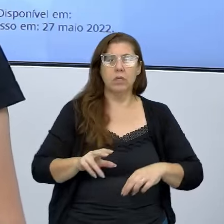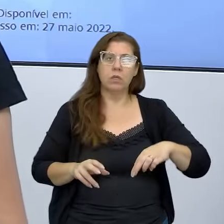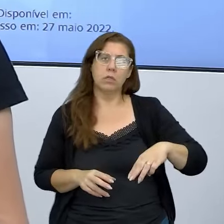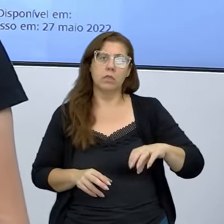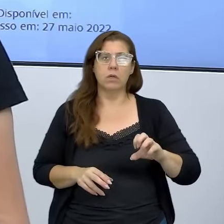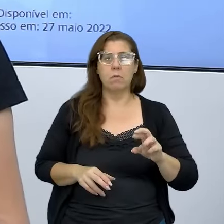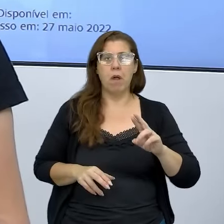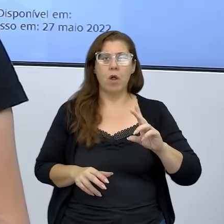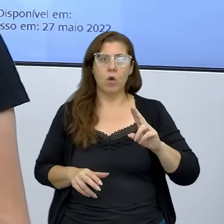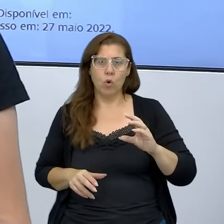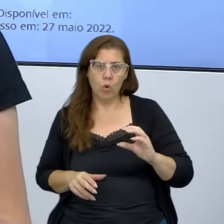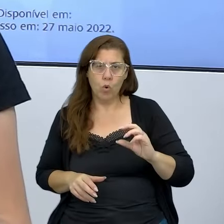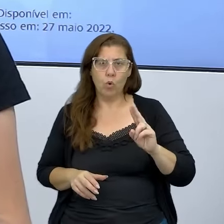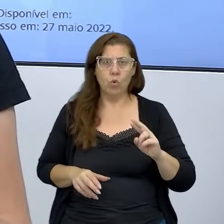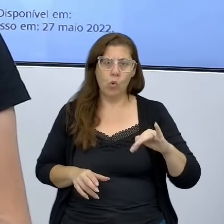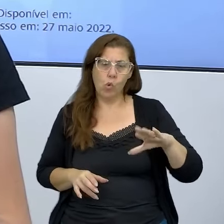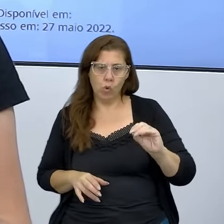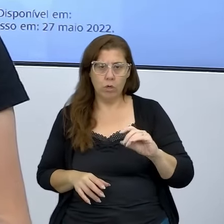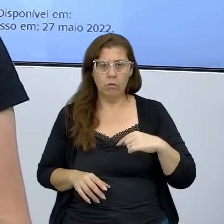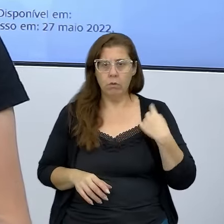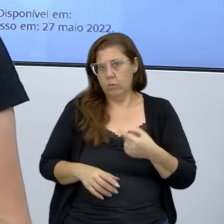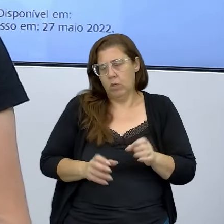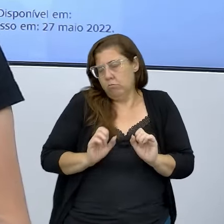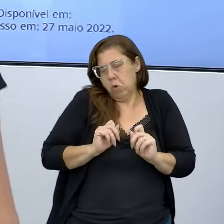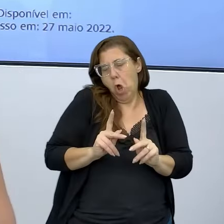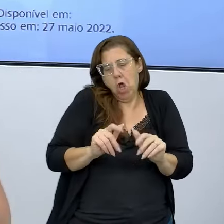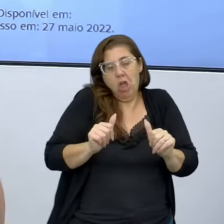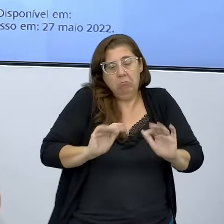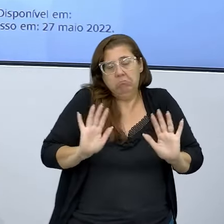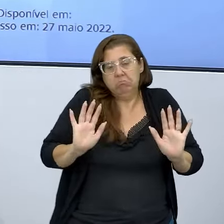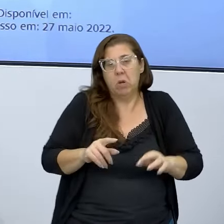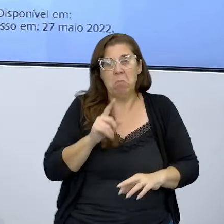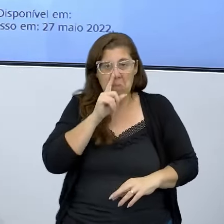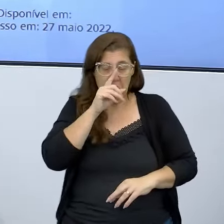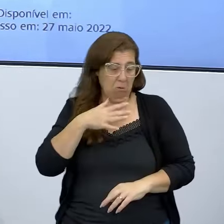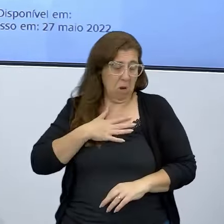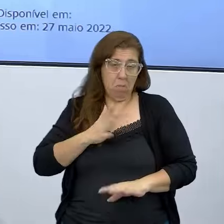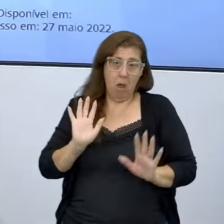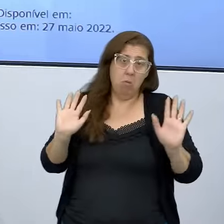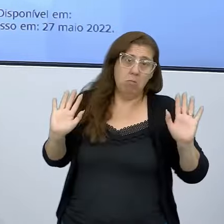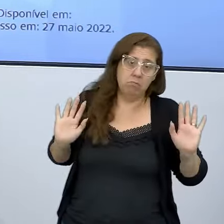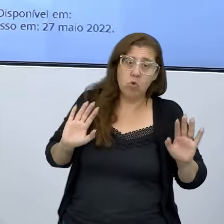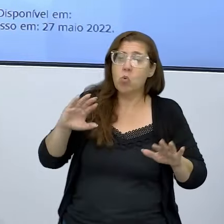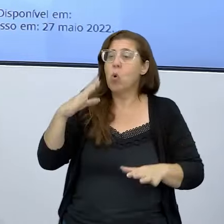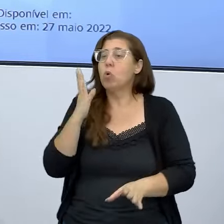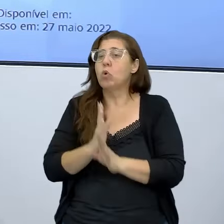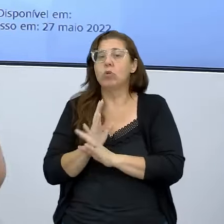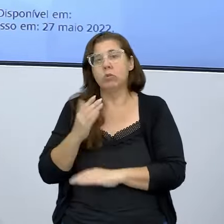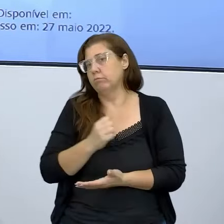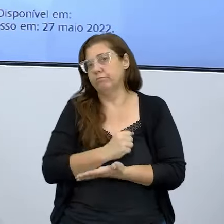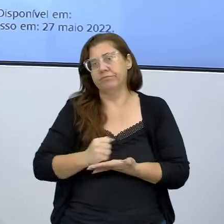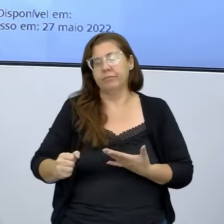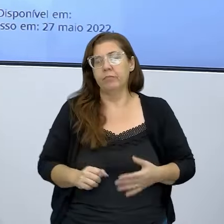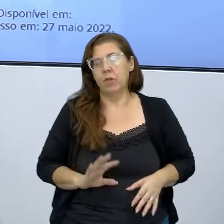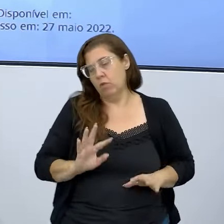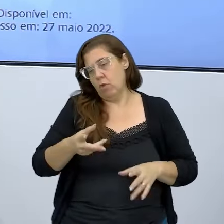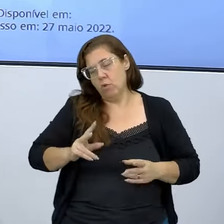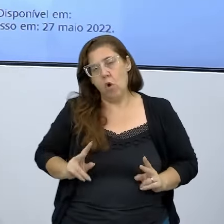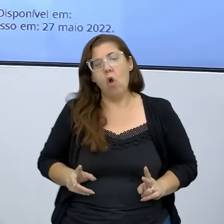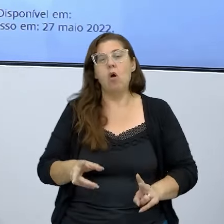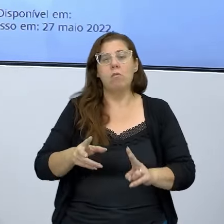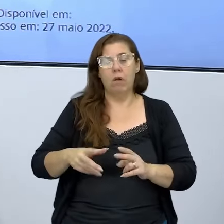aqui pra gente tá top, o risco não vai ser pra mim, quando descobrirem já foi, e aí a gente começa a